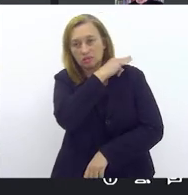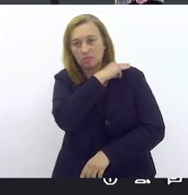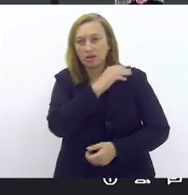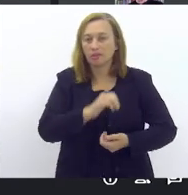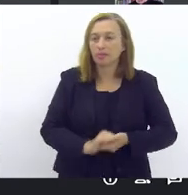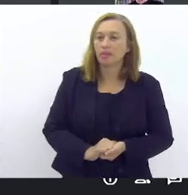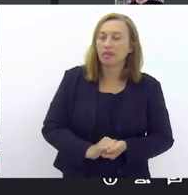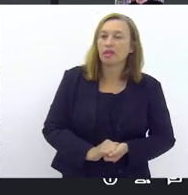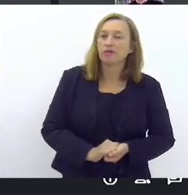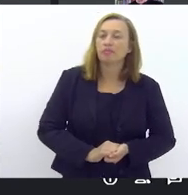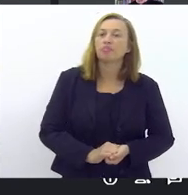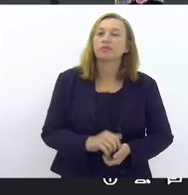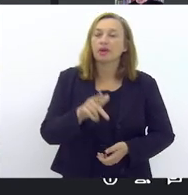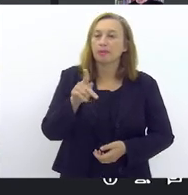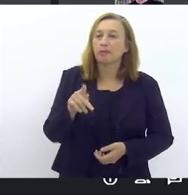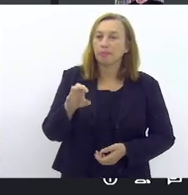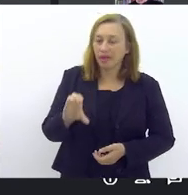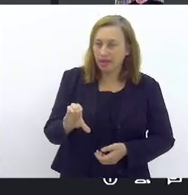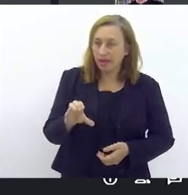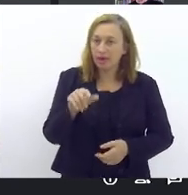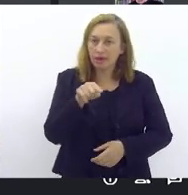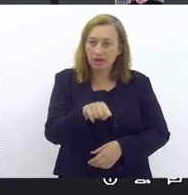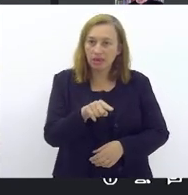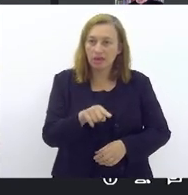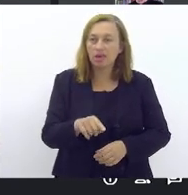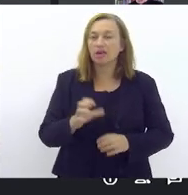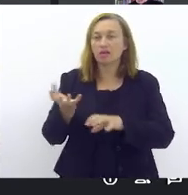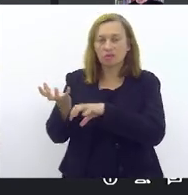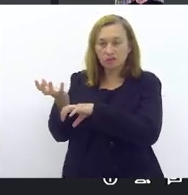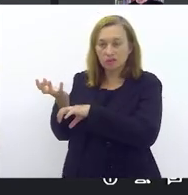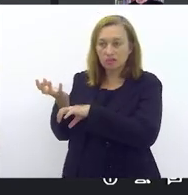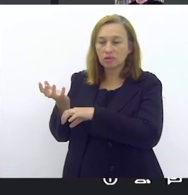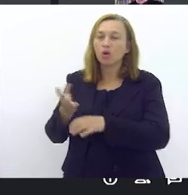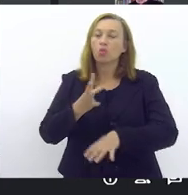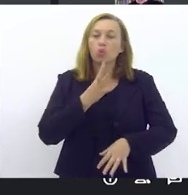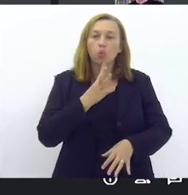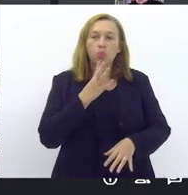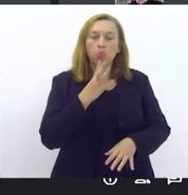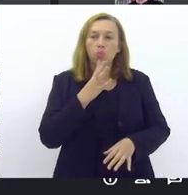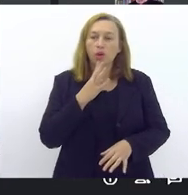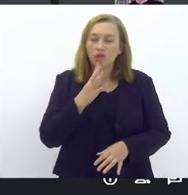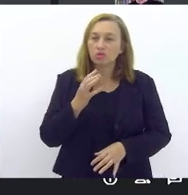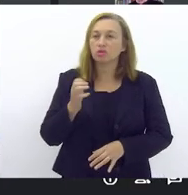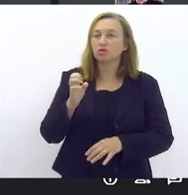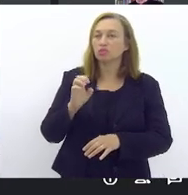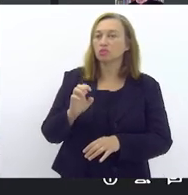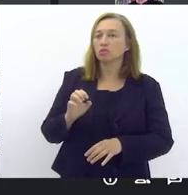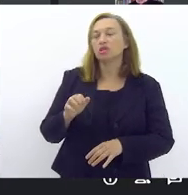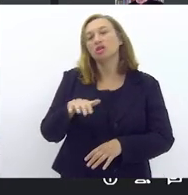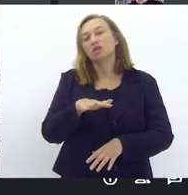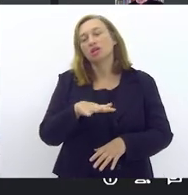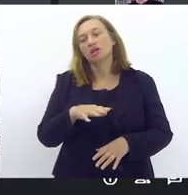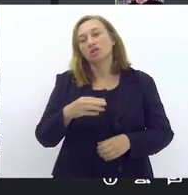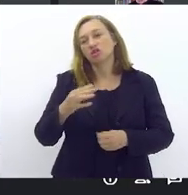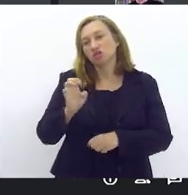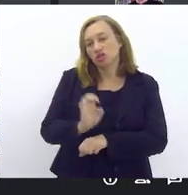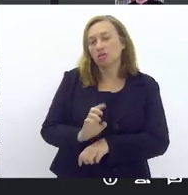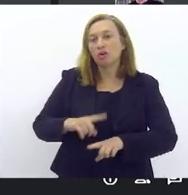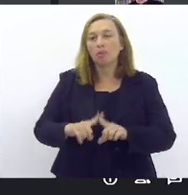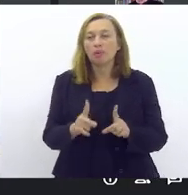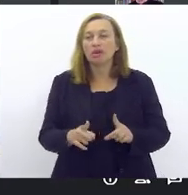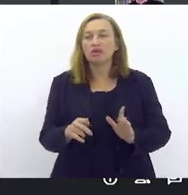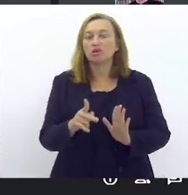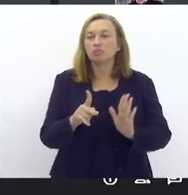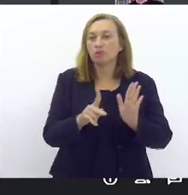Assembleia Legislativa, né, fazendo esse reconhecimento em nível estadual, mas acho que o que vai resolver mesmo é o projeto